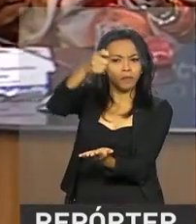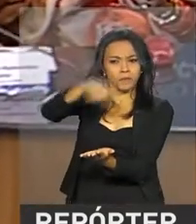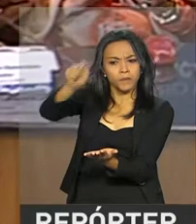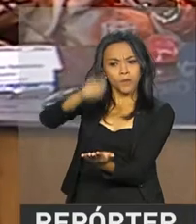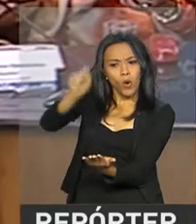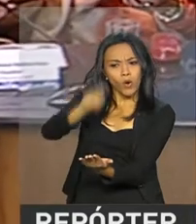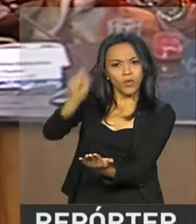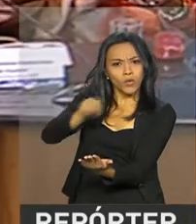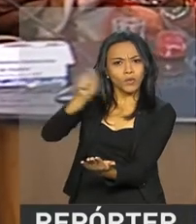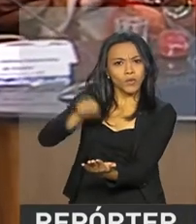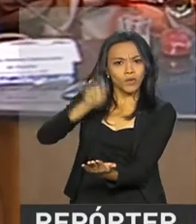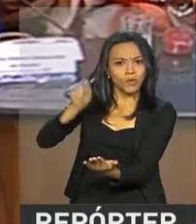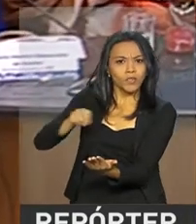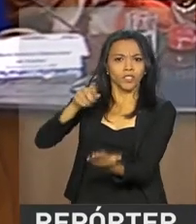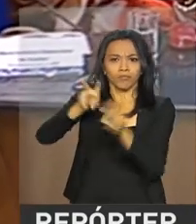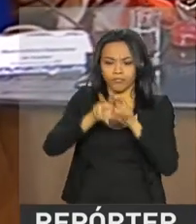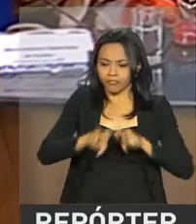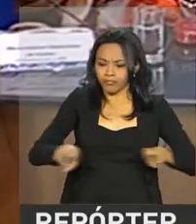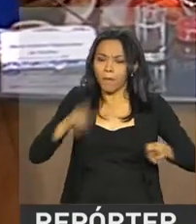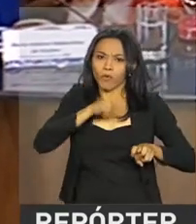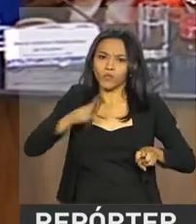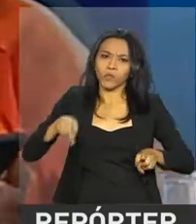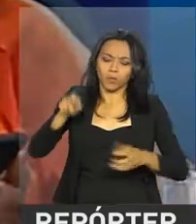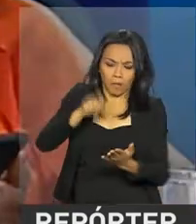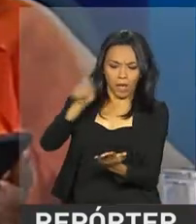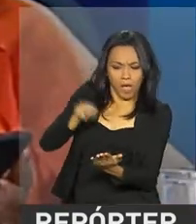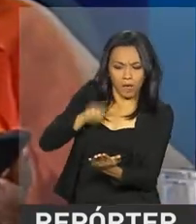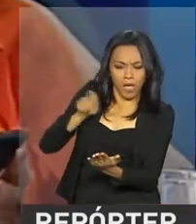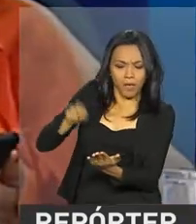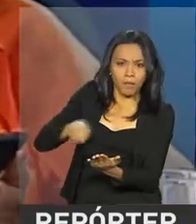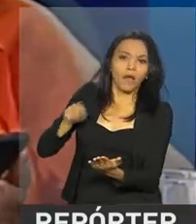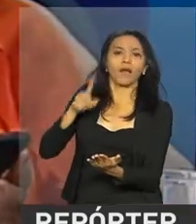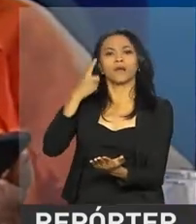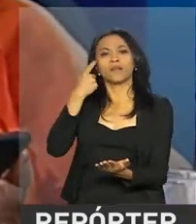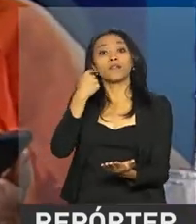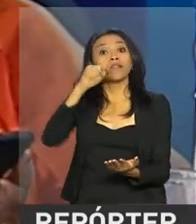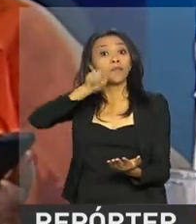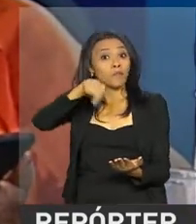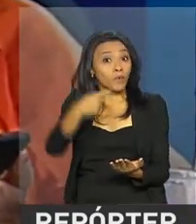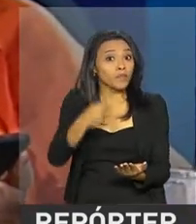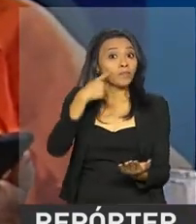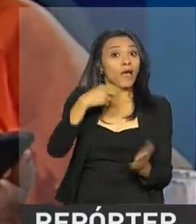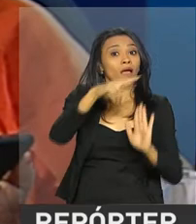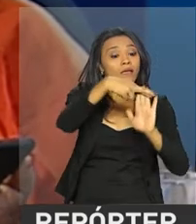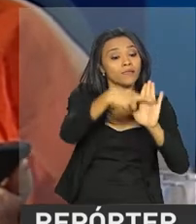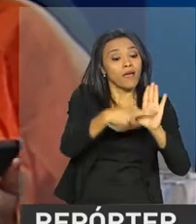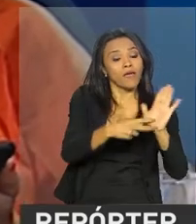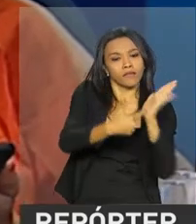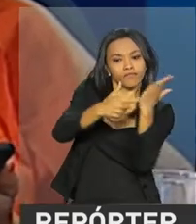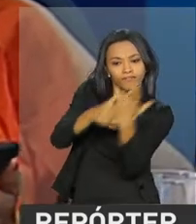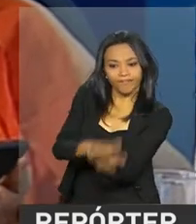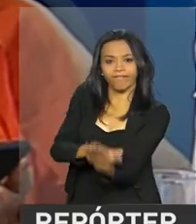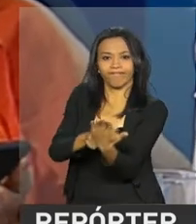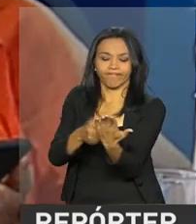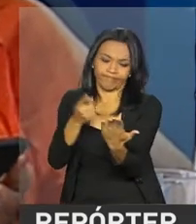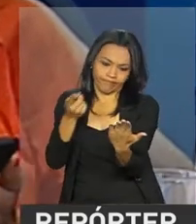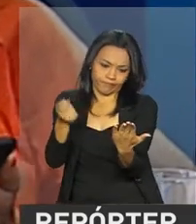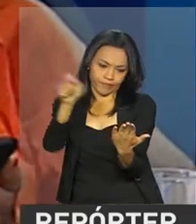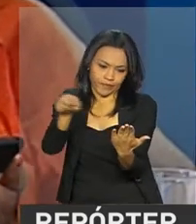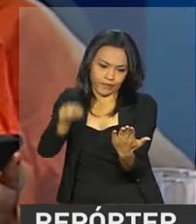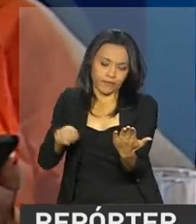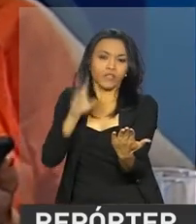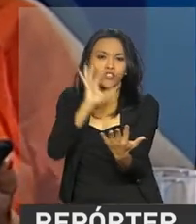distribuição para os corretores, e é tirada uma amostra para fazer o ajuste desses critérios de correção. Essa amostra já